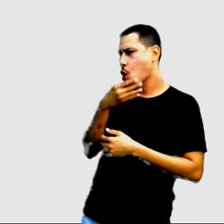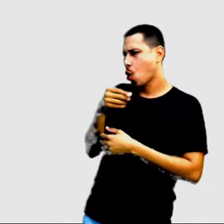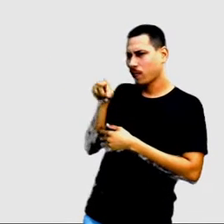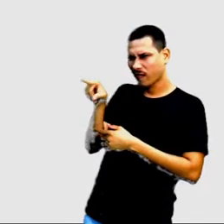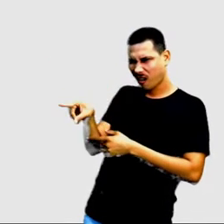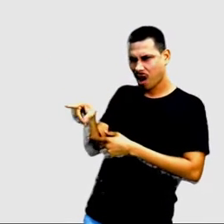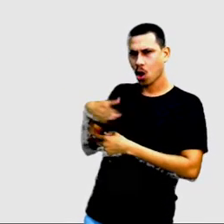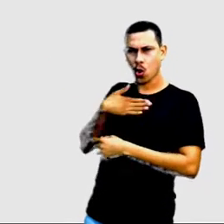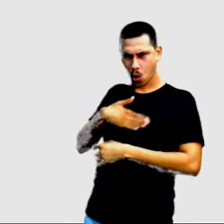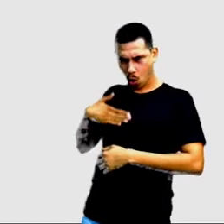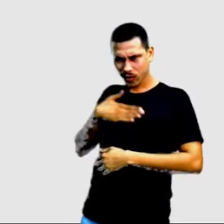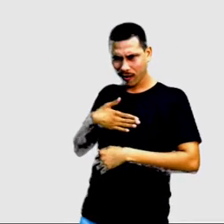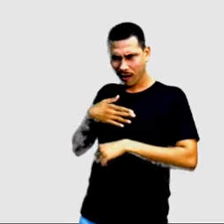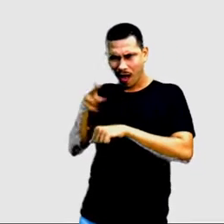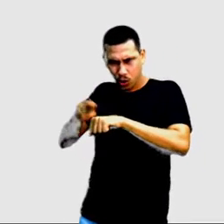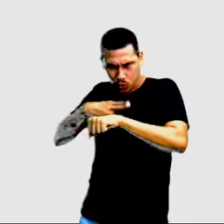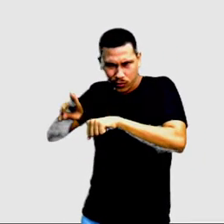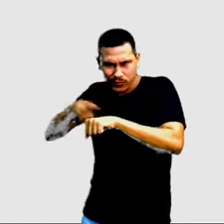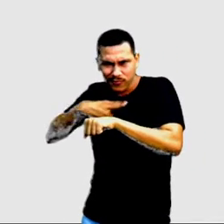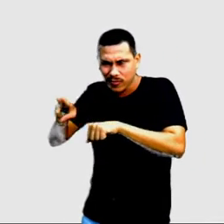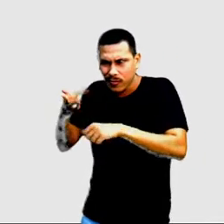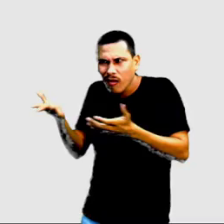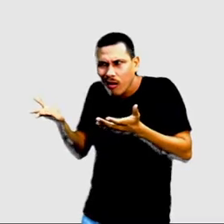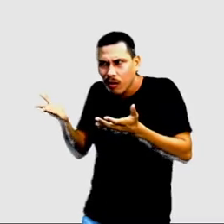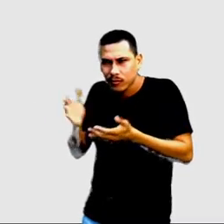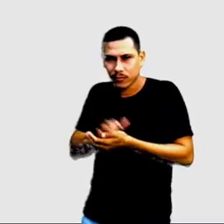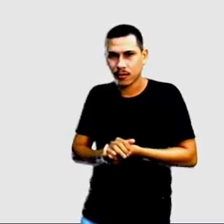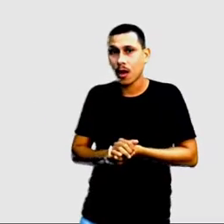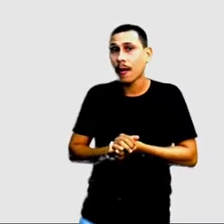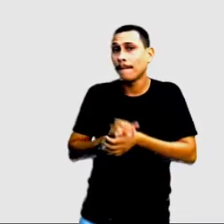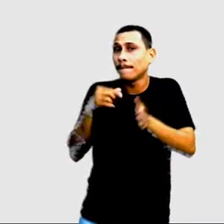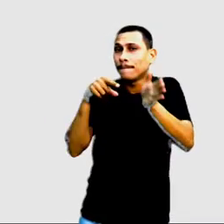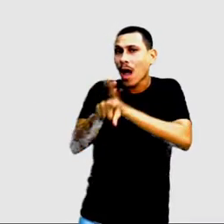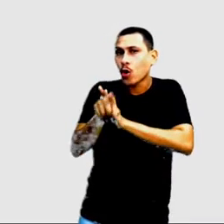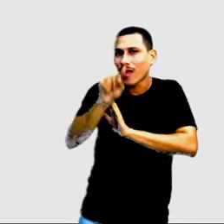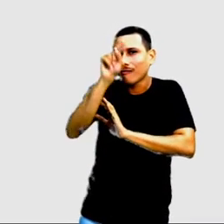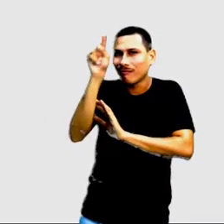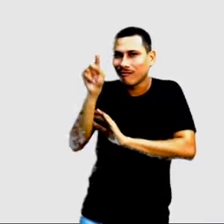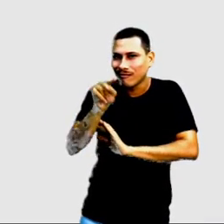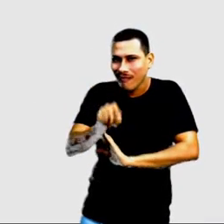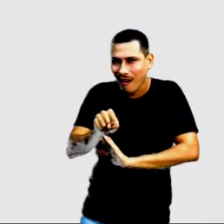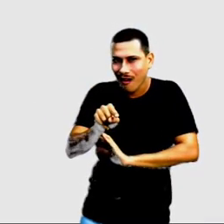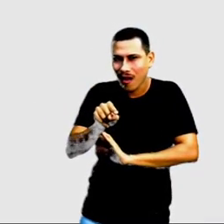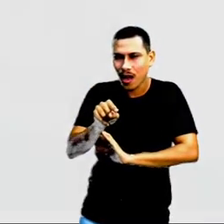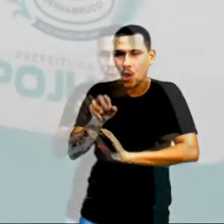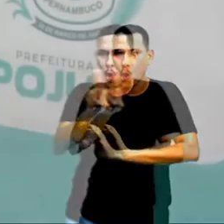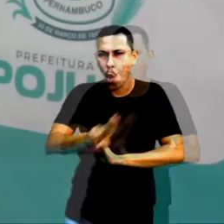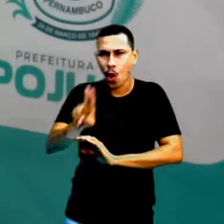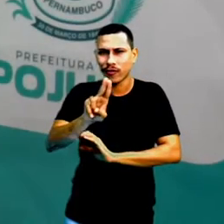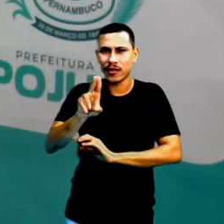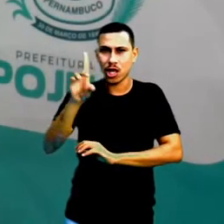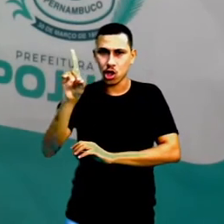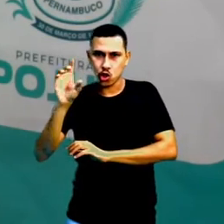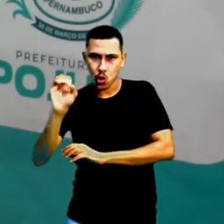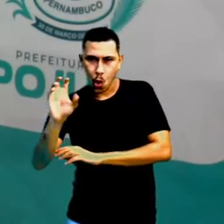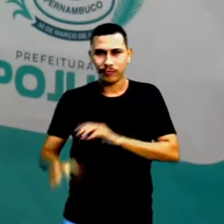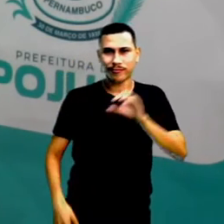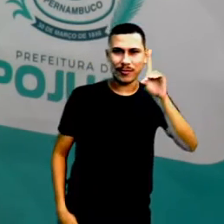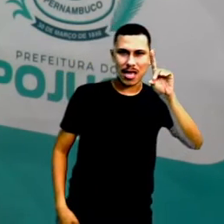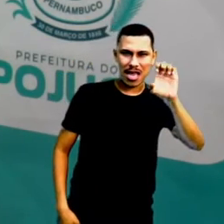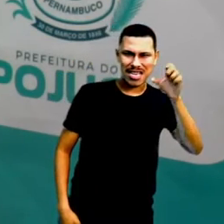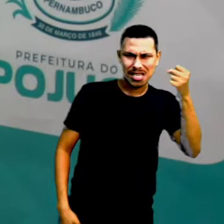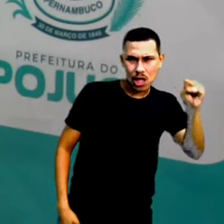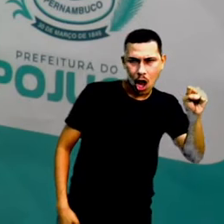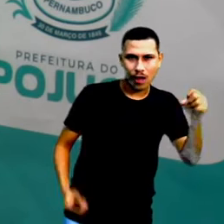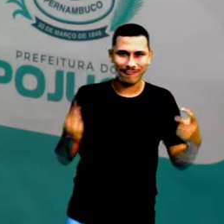gosta de chocolate? Então, quando eu faço perguntas com o do e does, eu